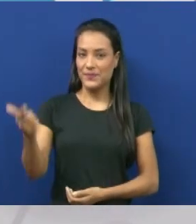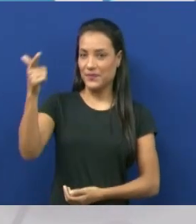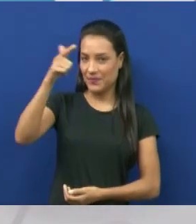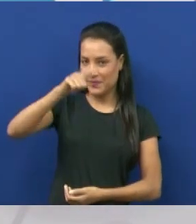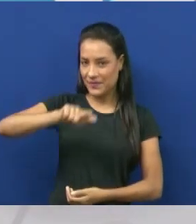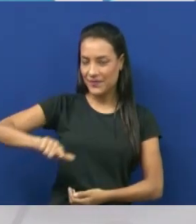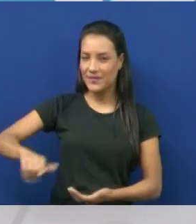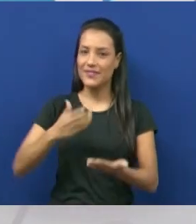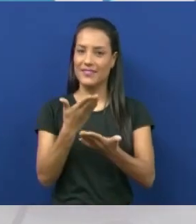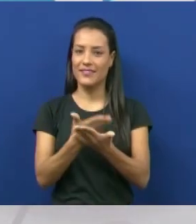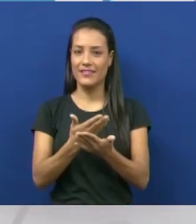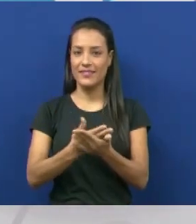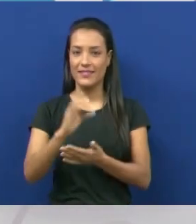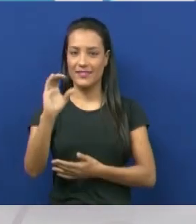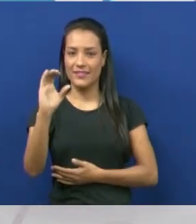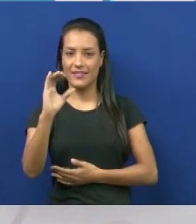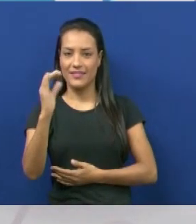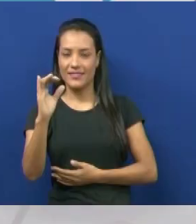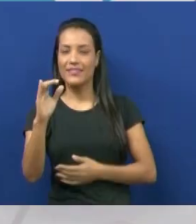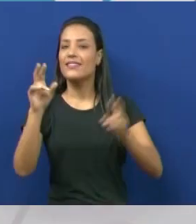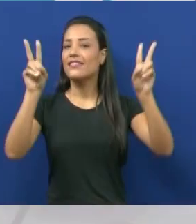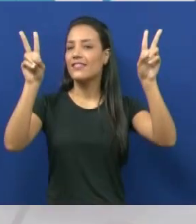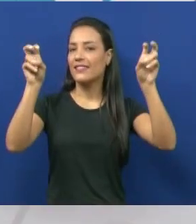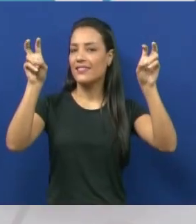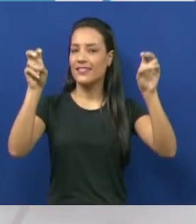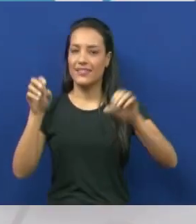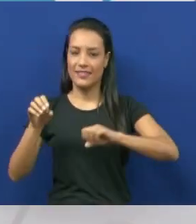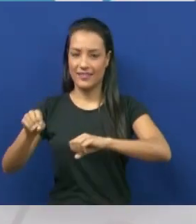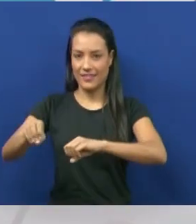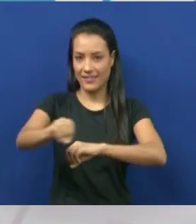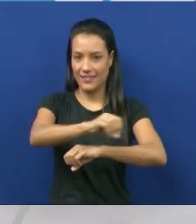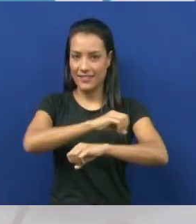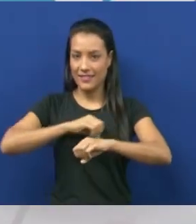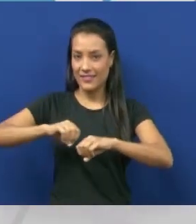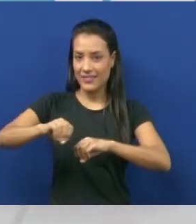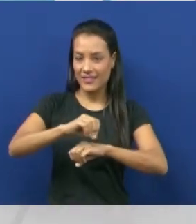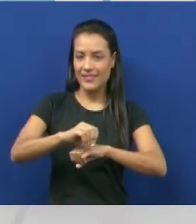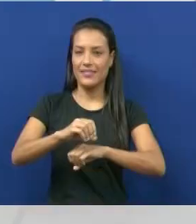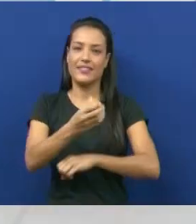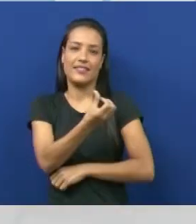aula de ciências sobre o Sistema Solar para vocês do 6º ano. Vamos lá?